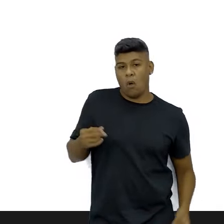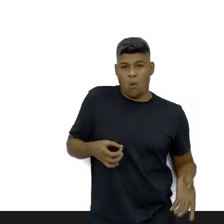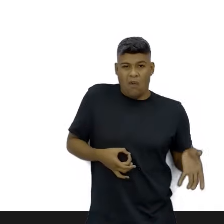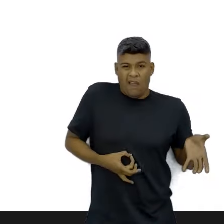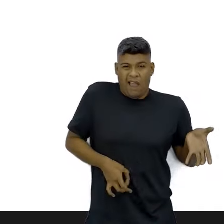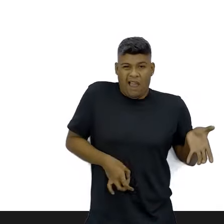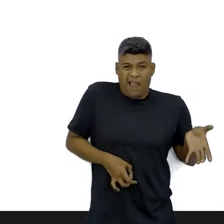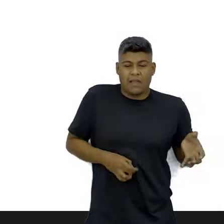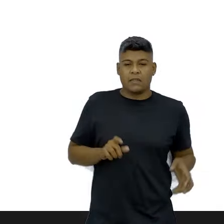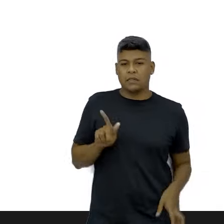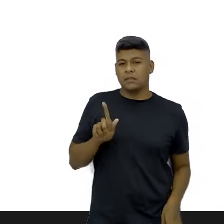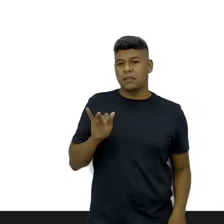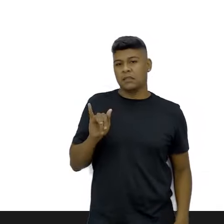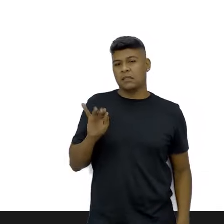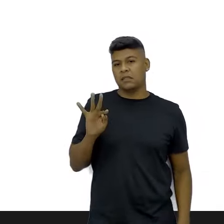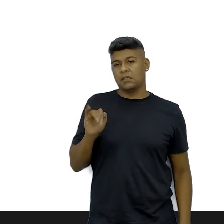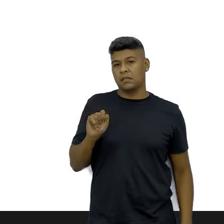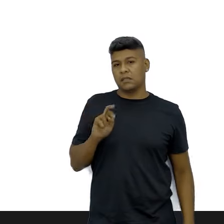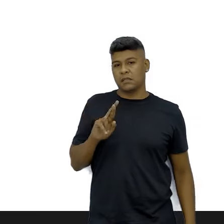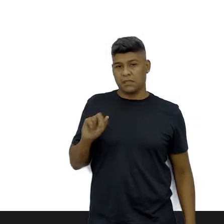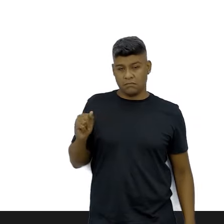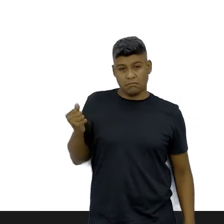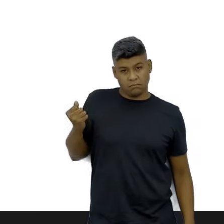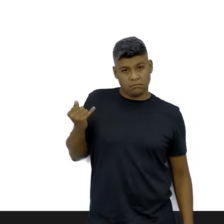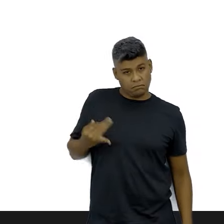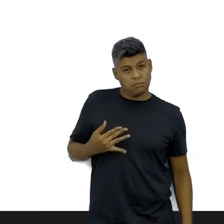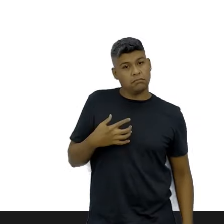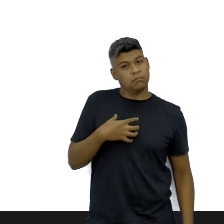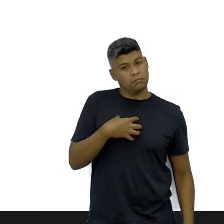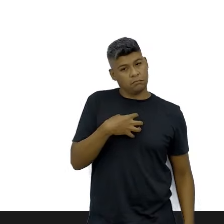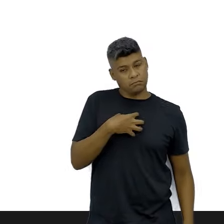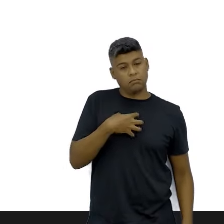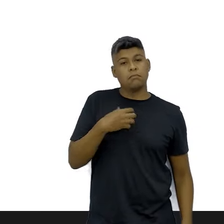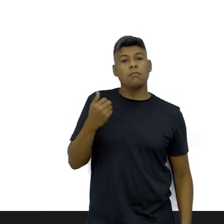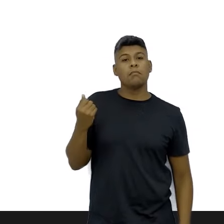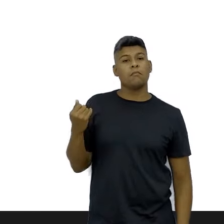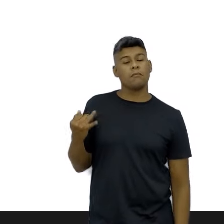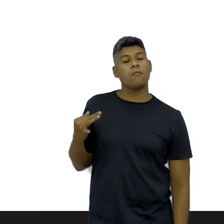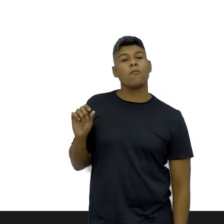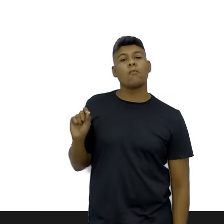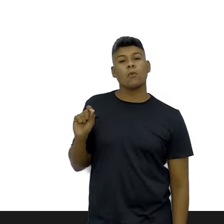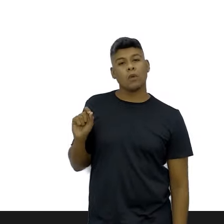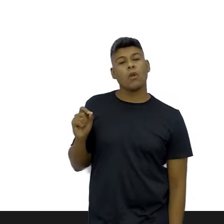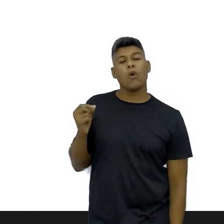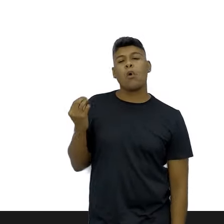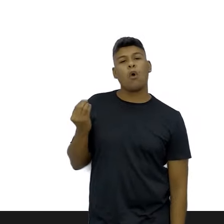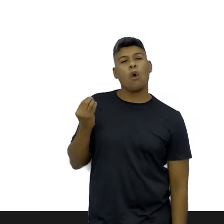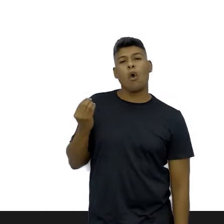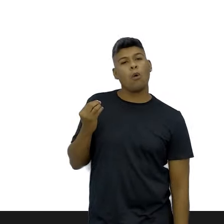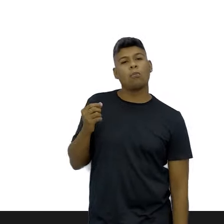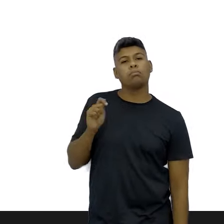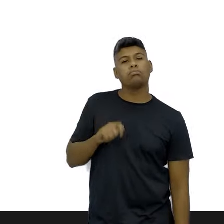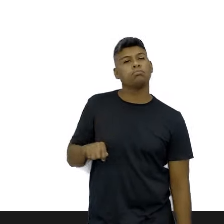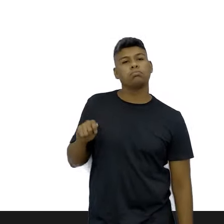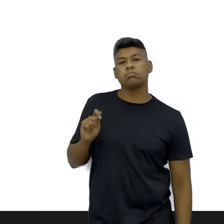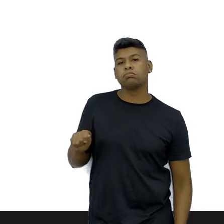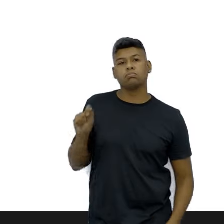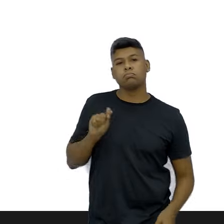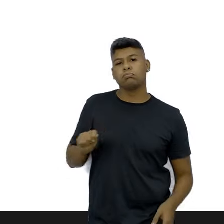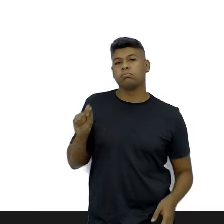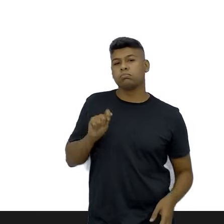isso define, né, esse contexto é que define como eu vou escrever